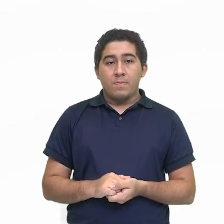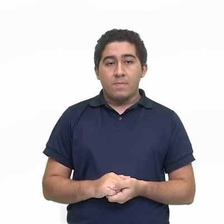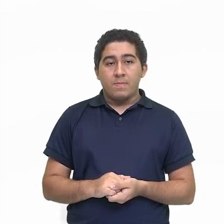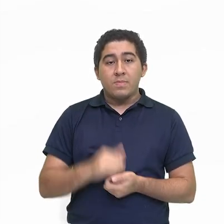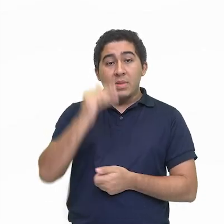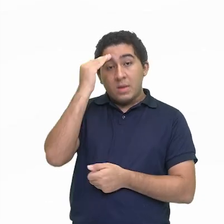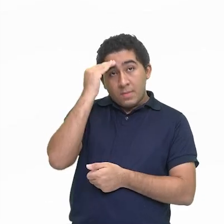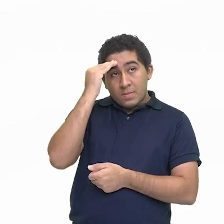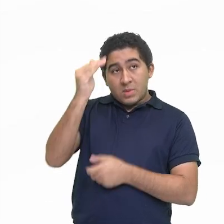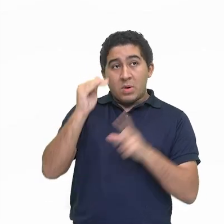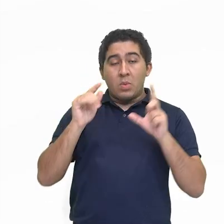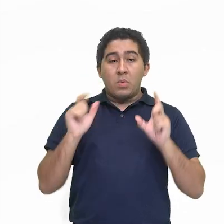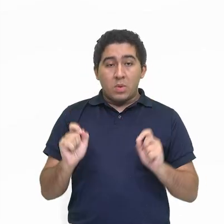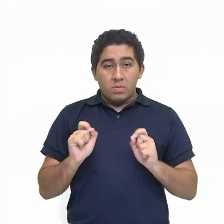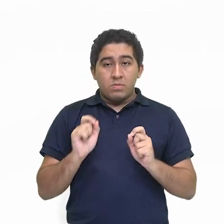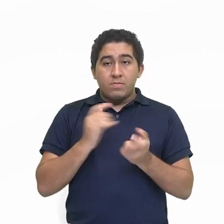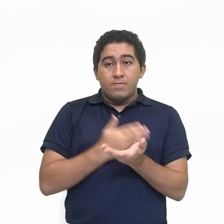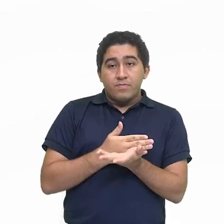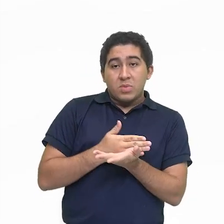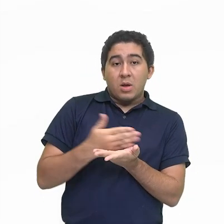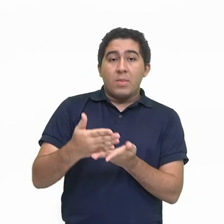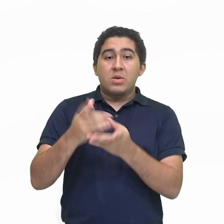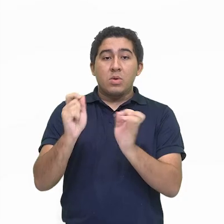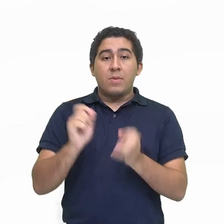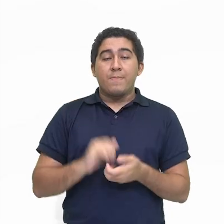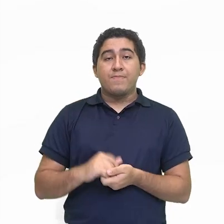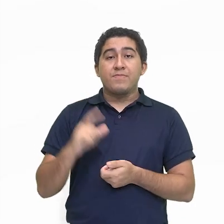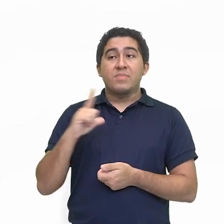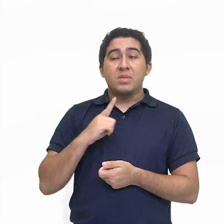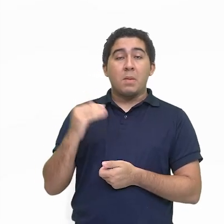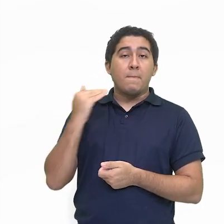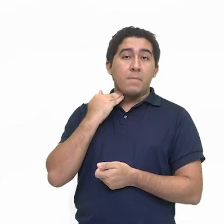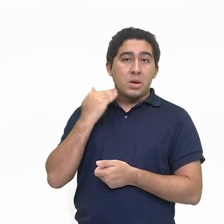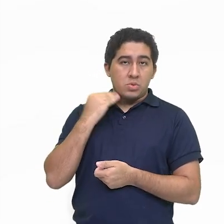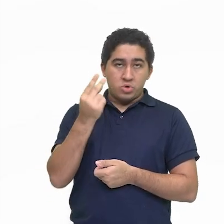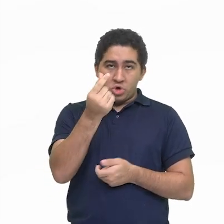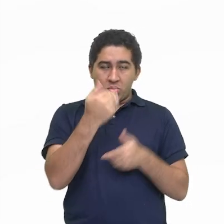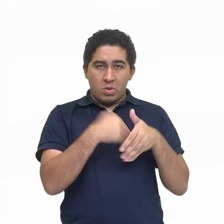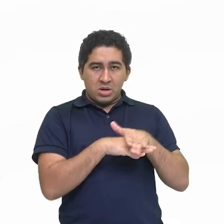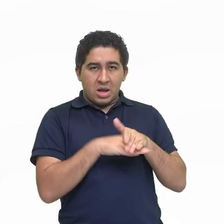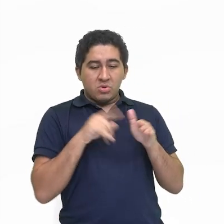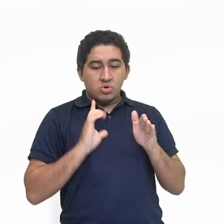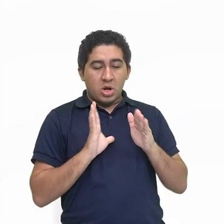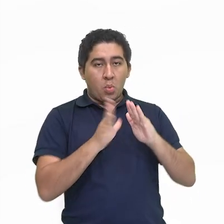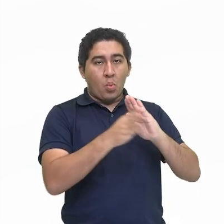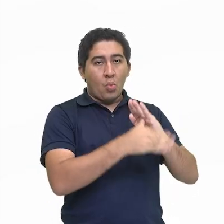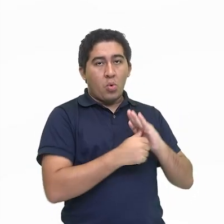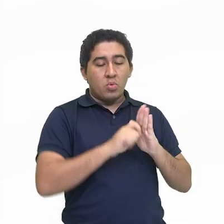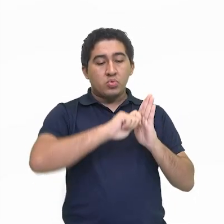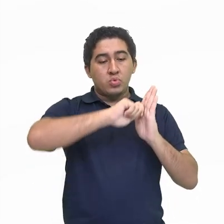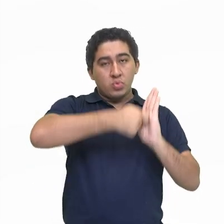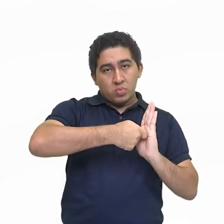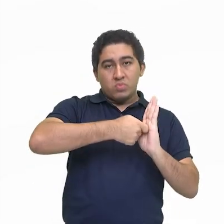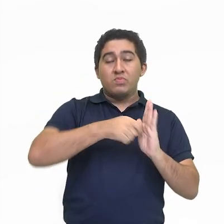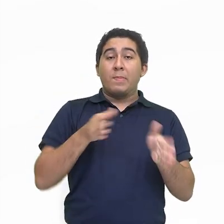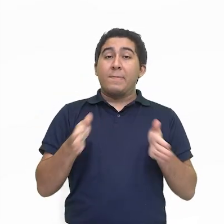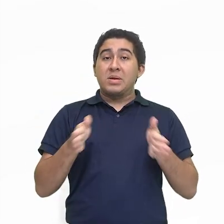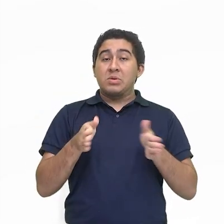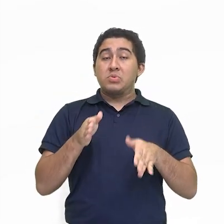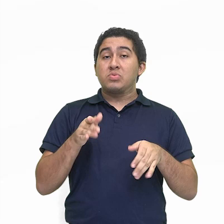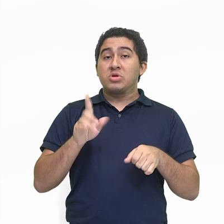As principais medidas, então, vão começar com o confisco da poupança. Foi realizado o bloqueio temporário